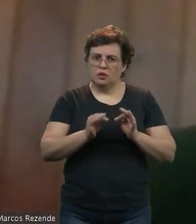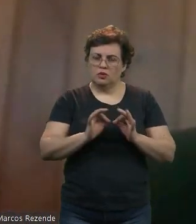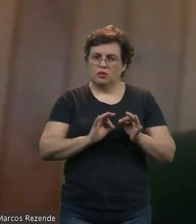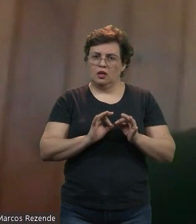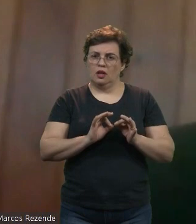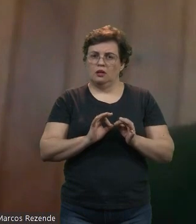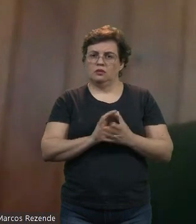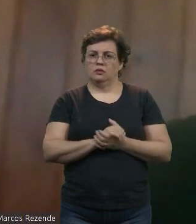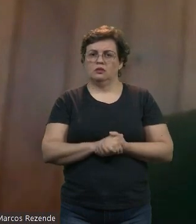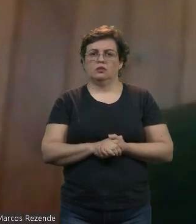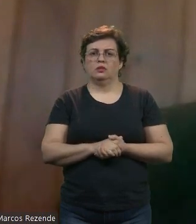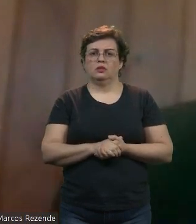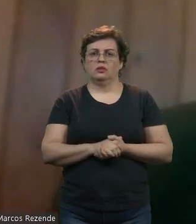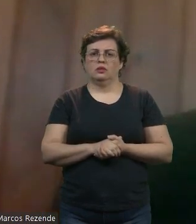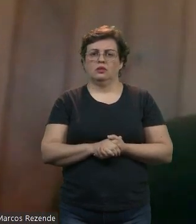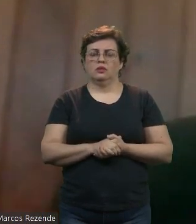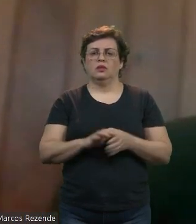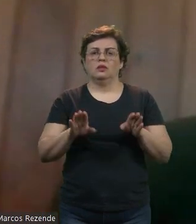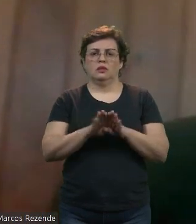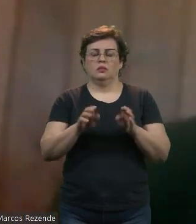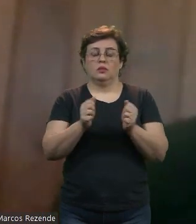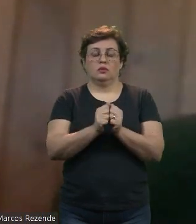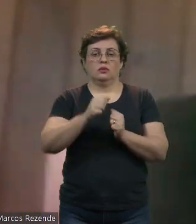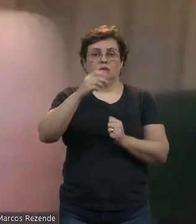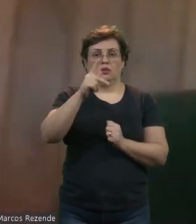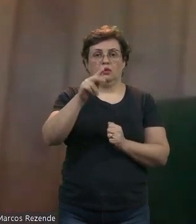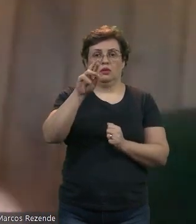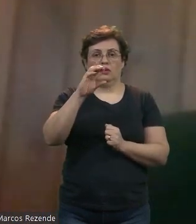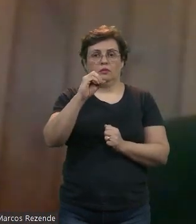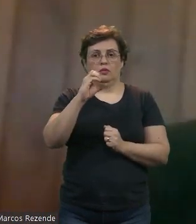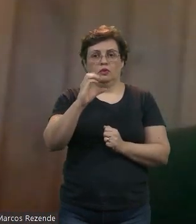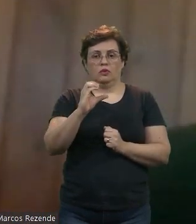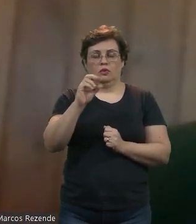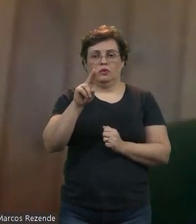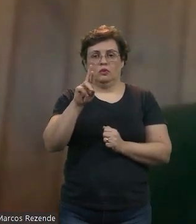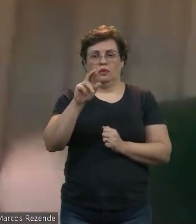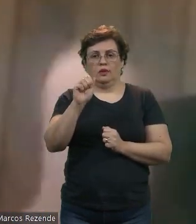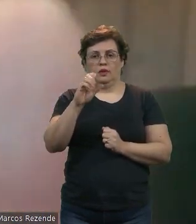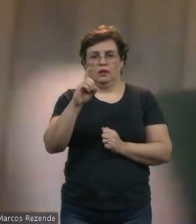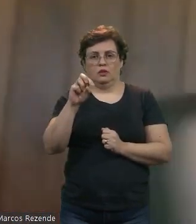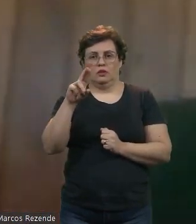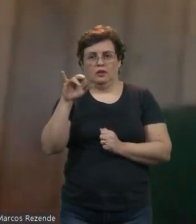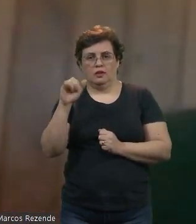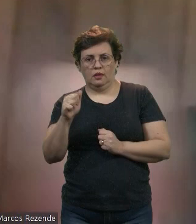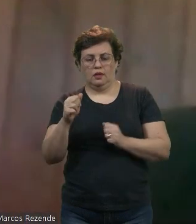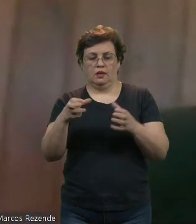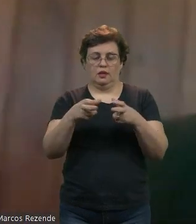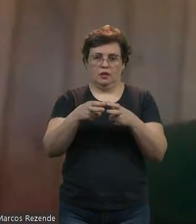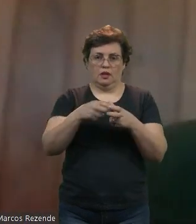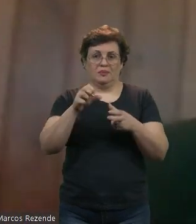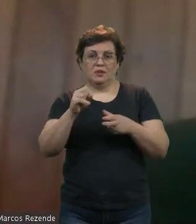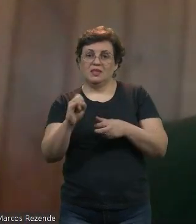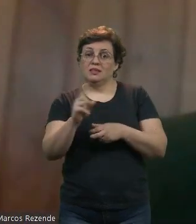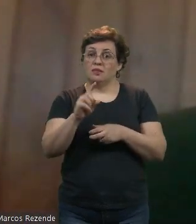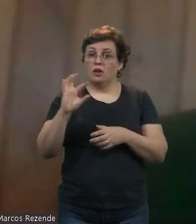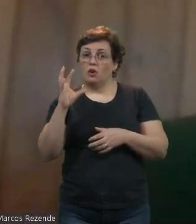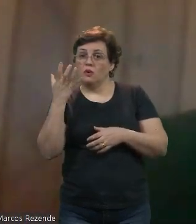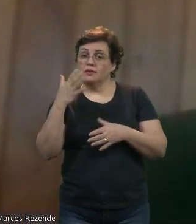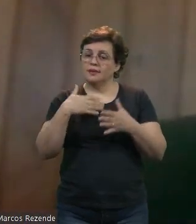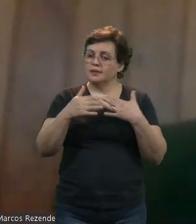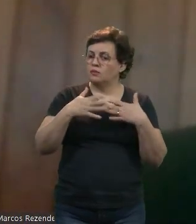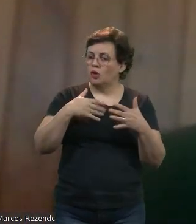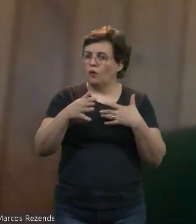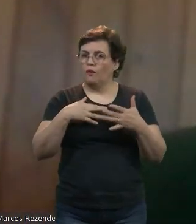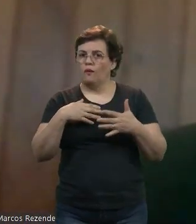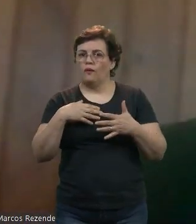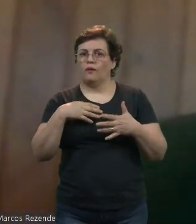condições, e analisarmos também com a Procuradoria Jurídica da Câmara se isso não incitaria para qualquer um dos vereadores,